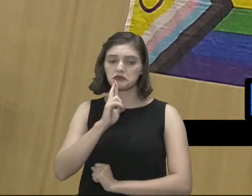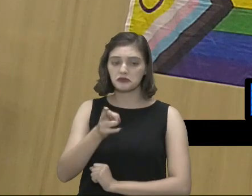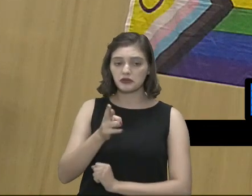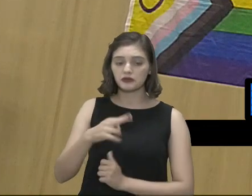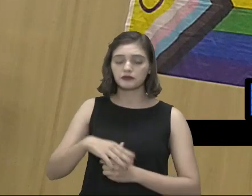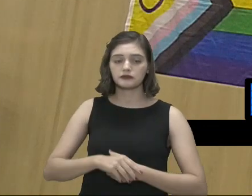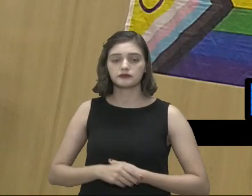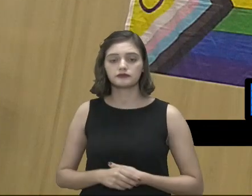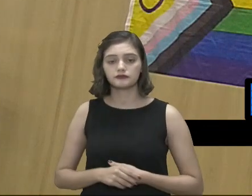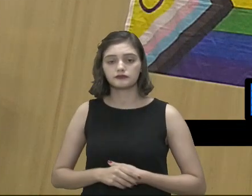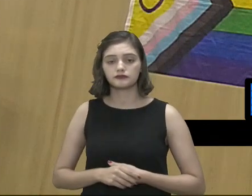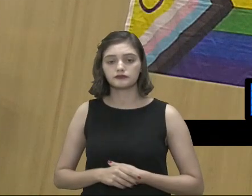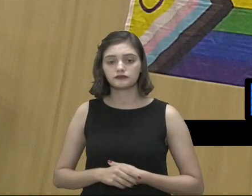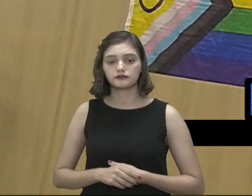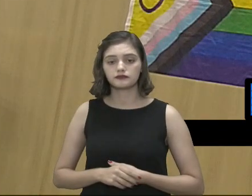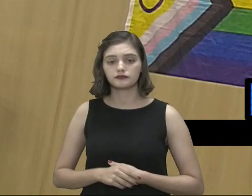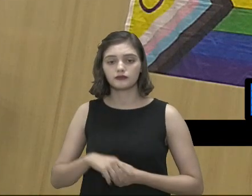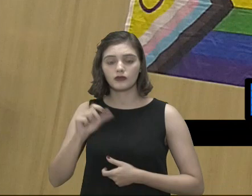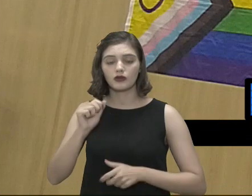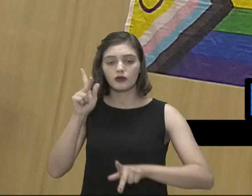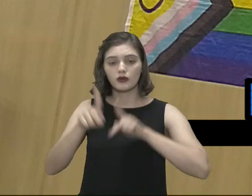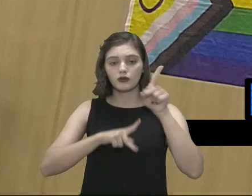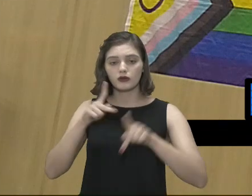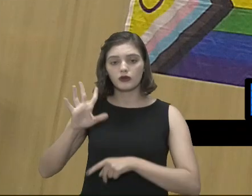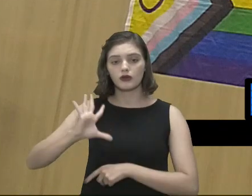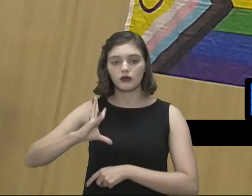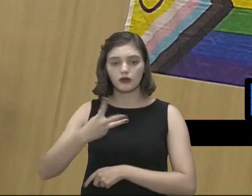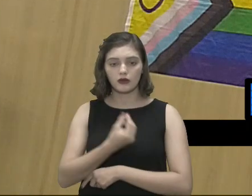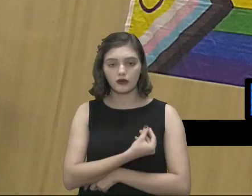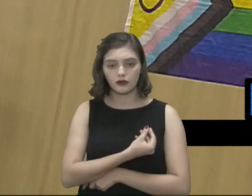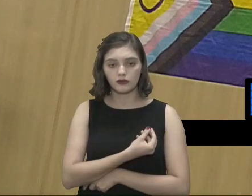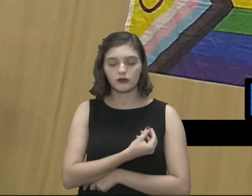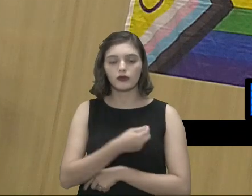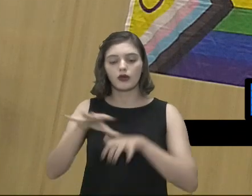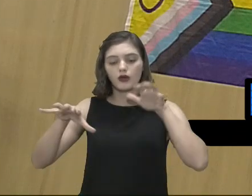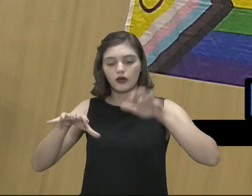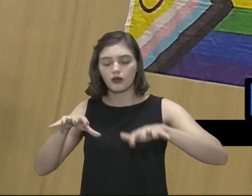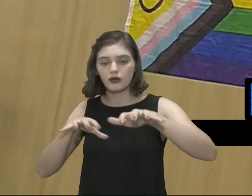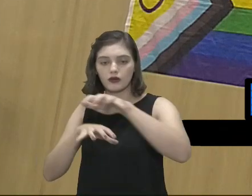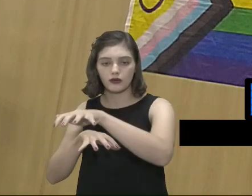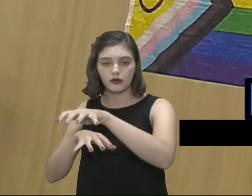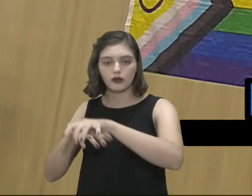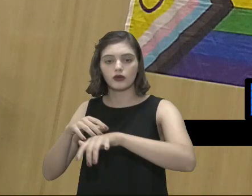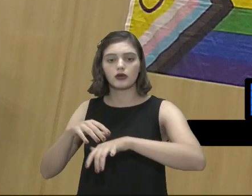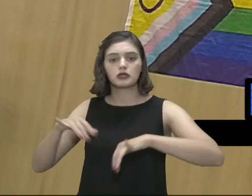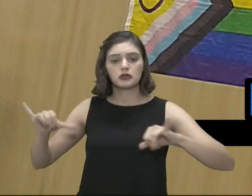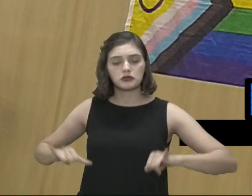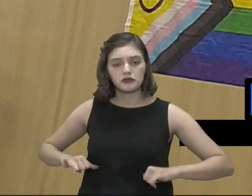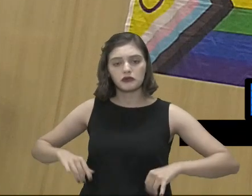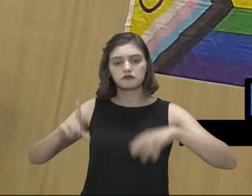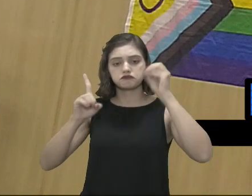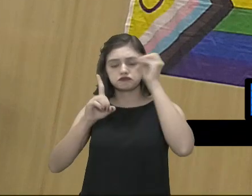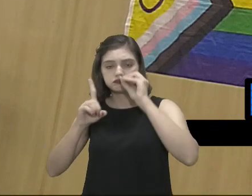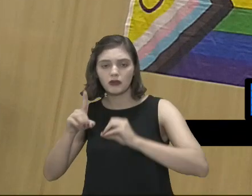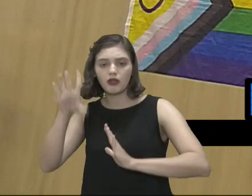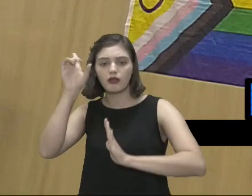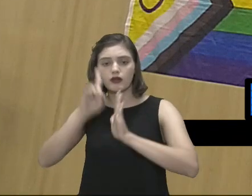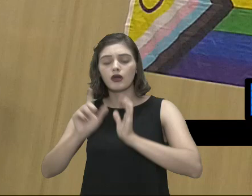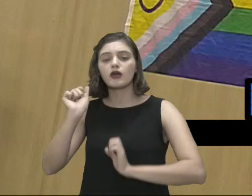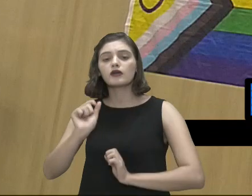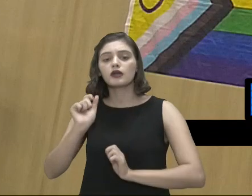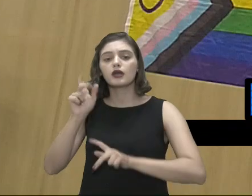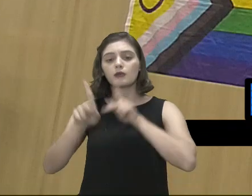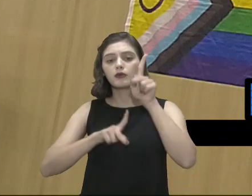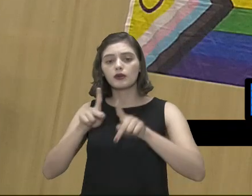possível. No caso da população trans, em algum equipamento, sofrer alguma violação de direito, quem a